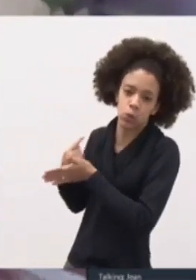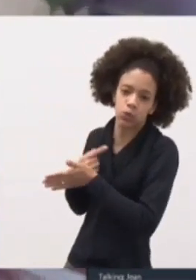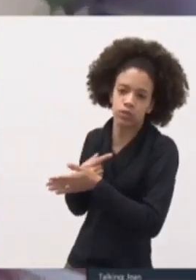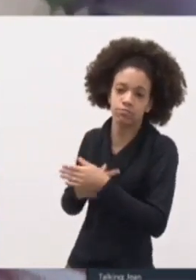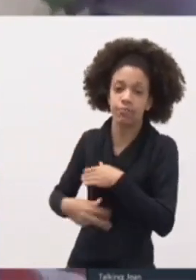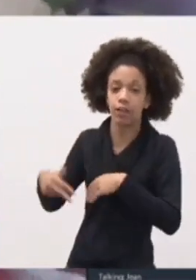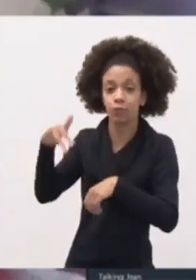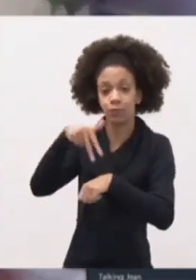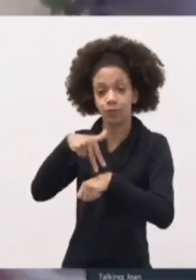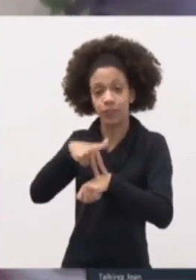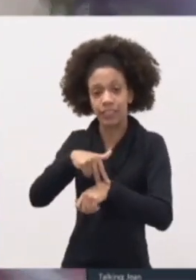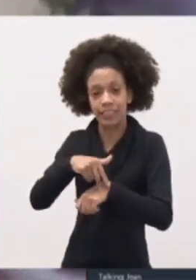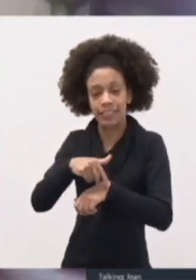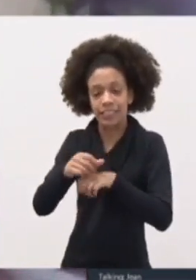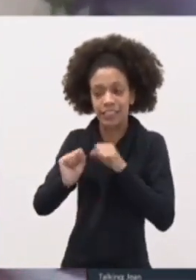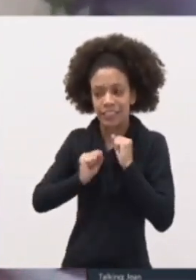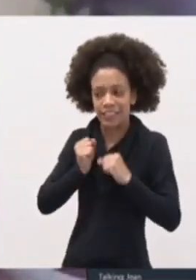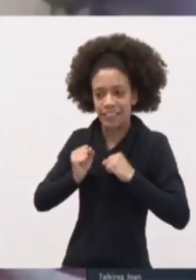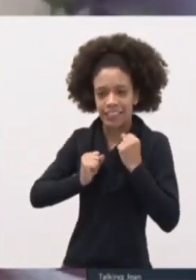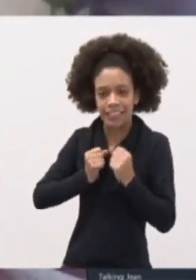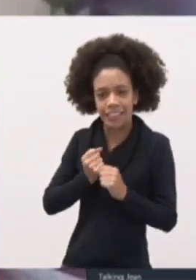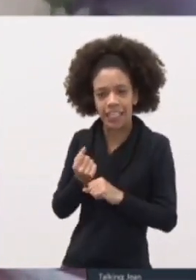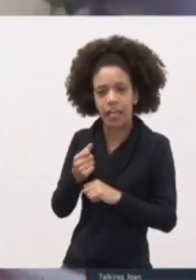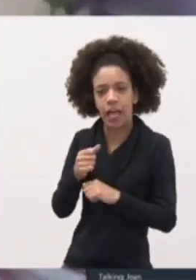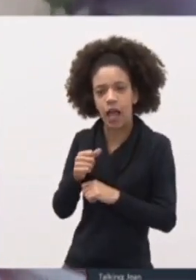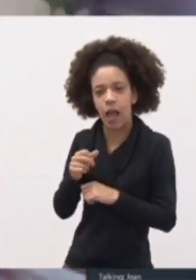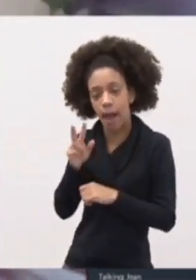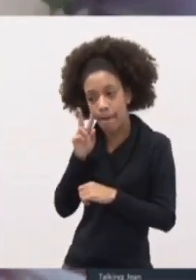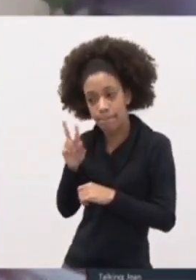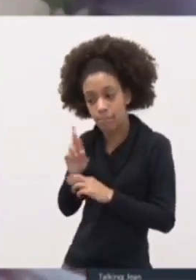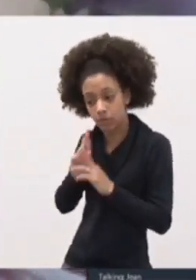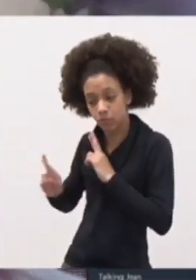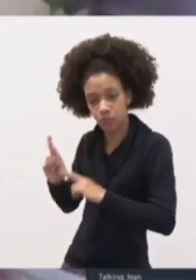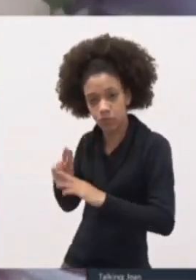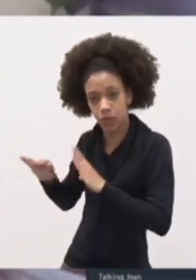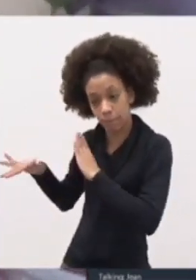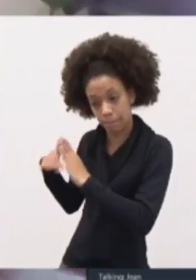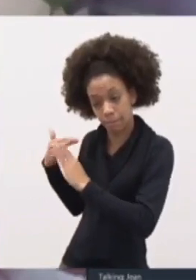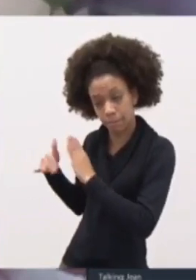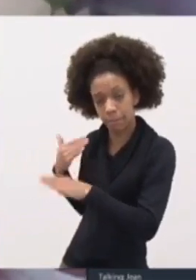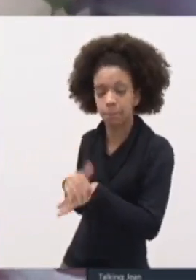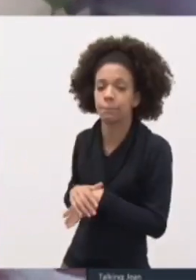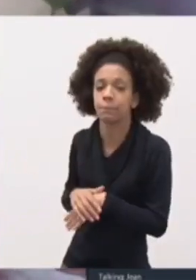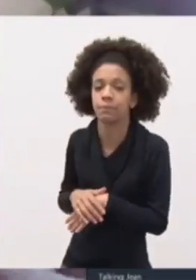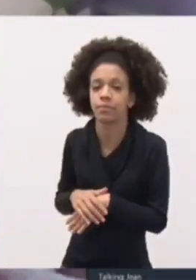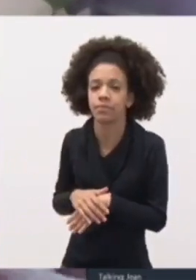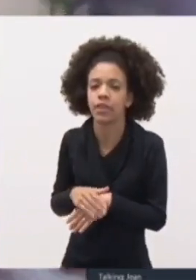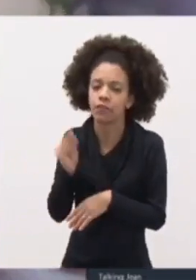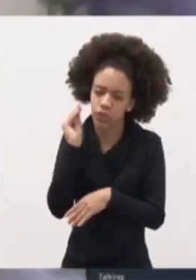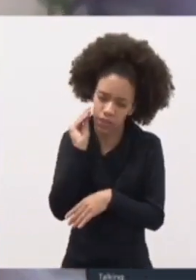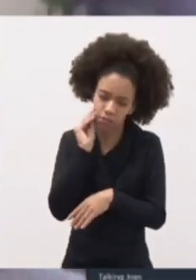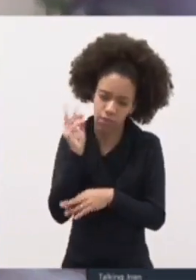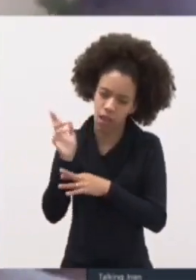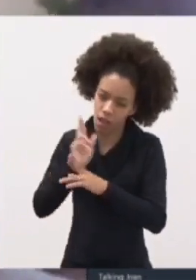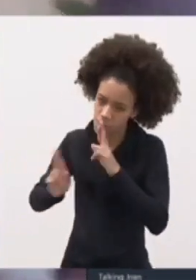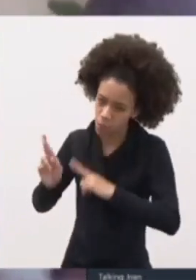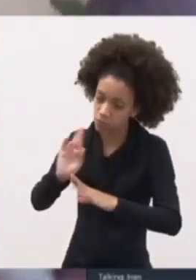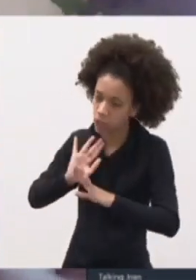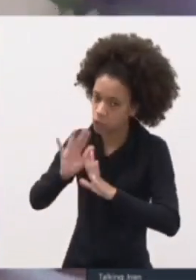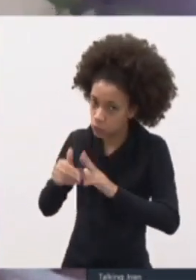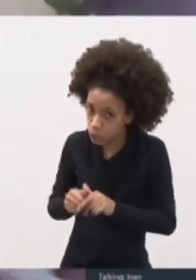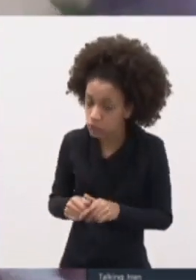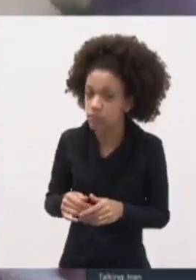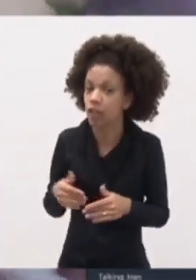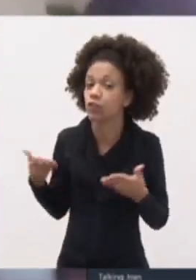aqui ansioso para ver sua pergunta e eu vou colher todas as perguntas e tentar responder todas. Enfim, eu tenho